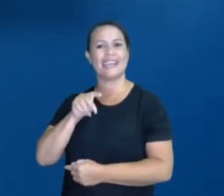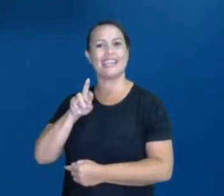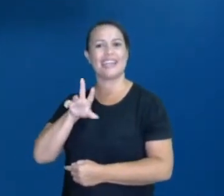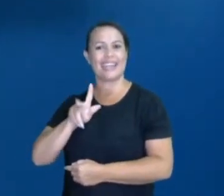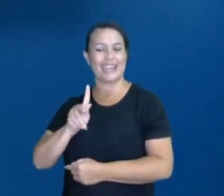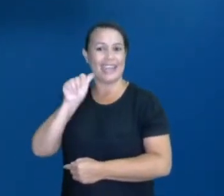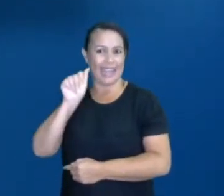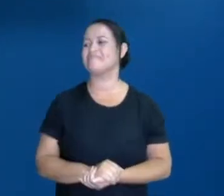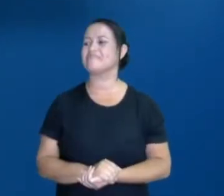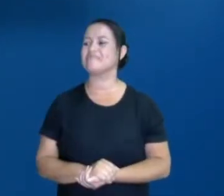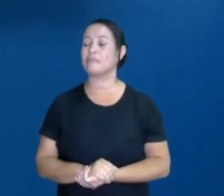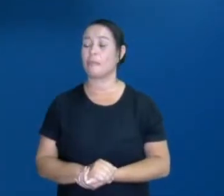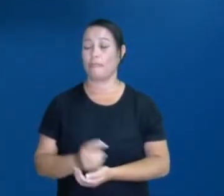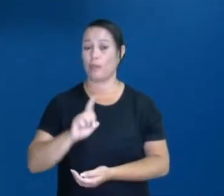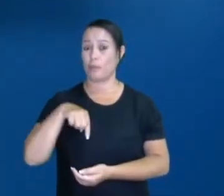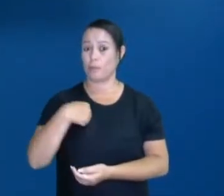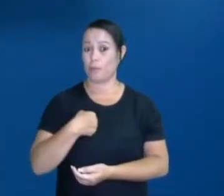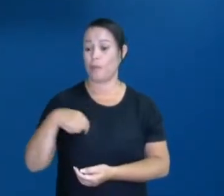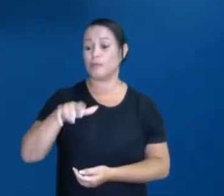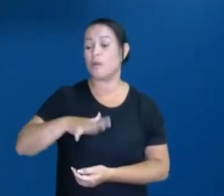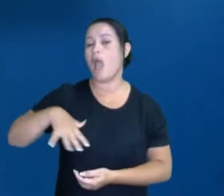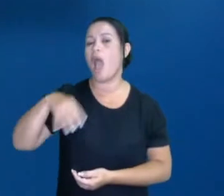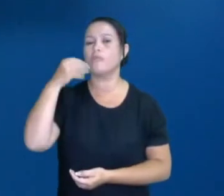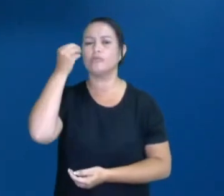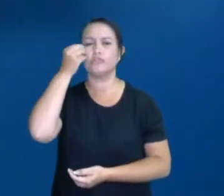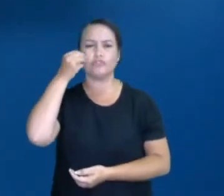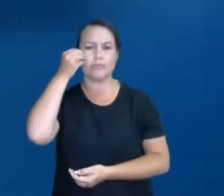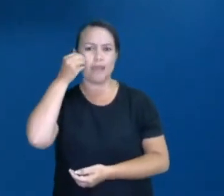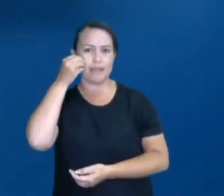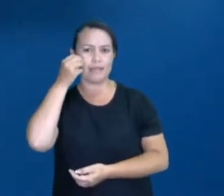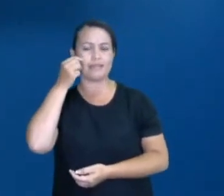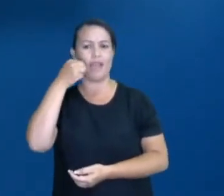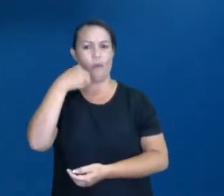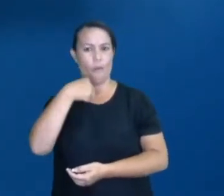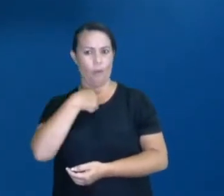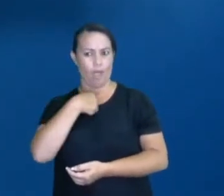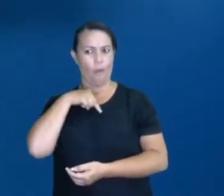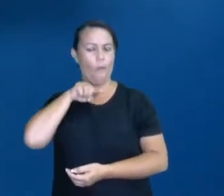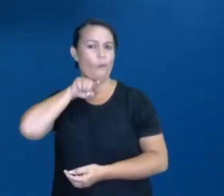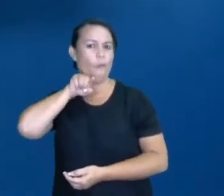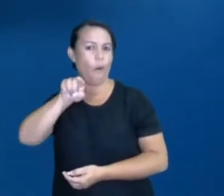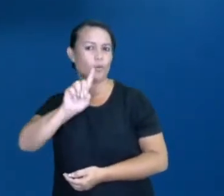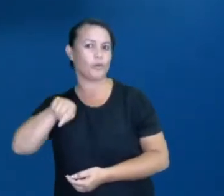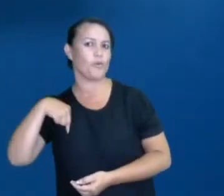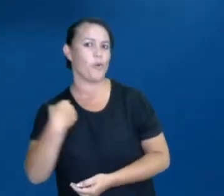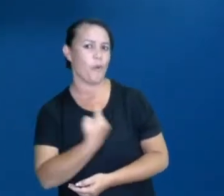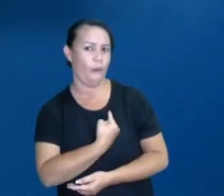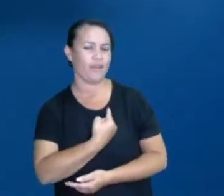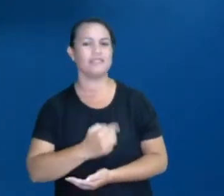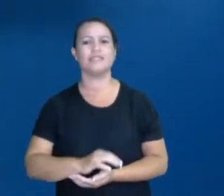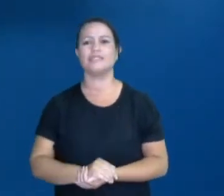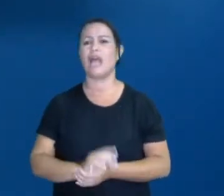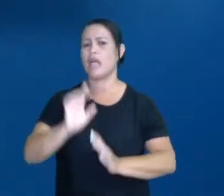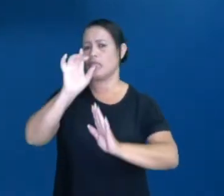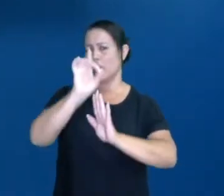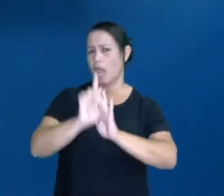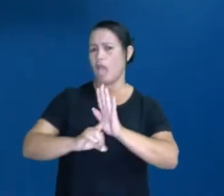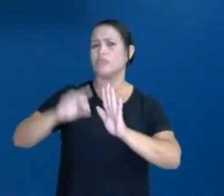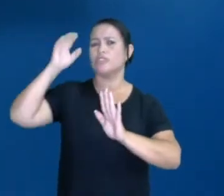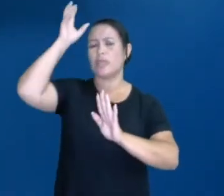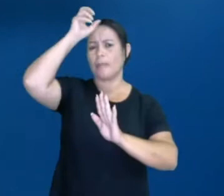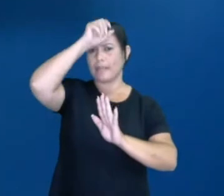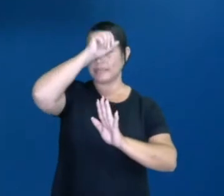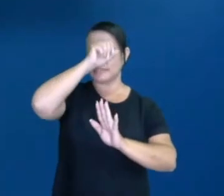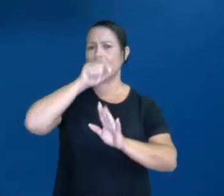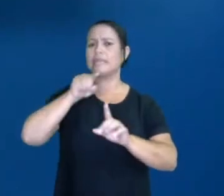chamar de tia Cacá. Nosso campo de experiência é o eu, o outro e o nós. Direitos de